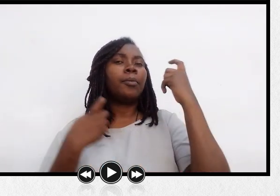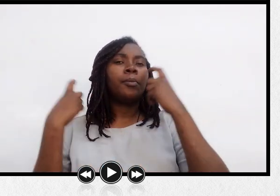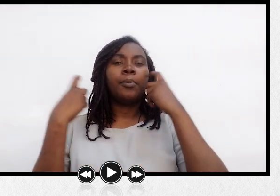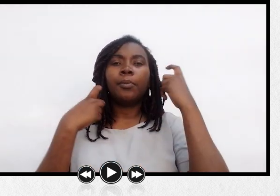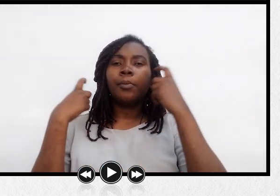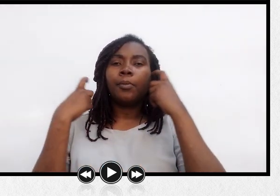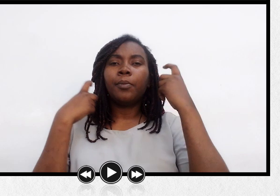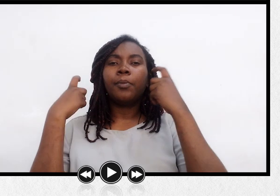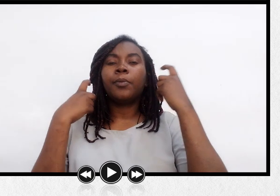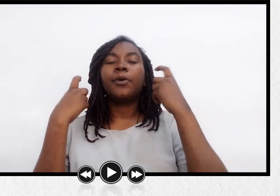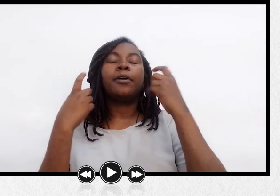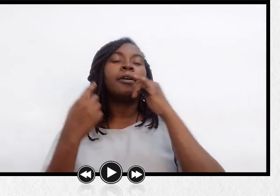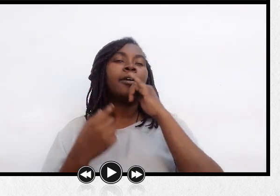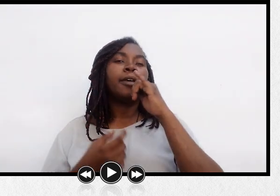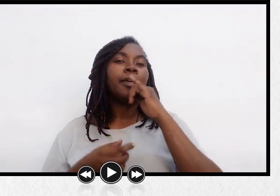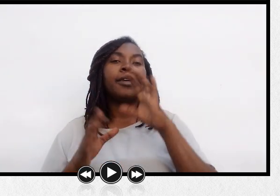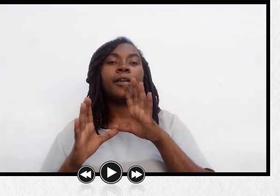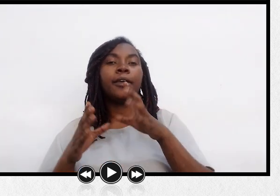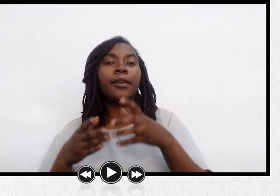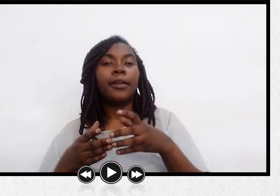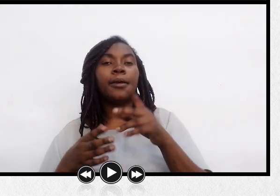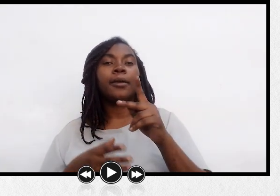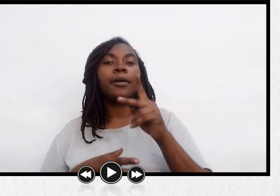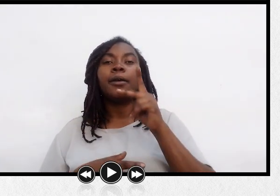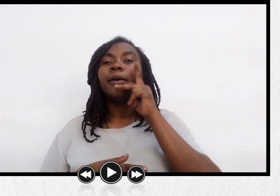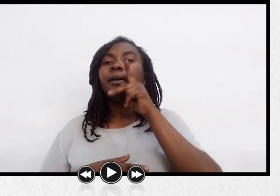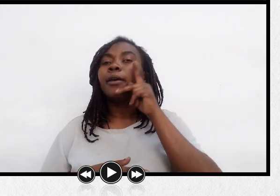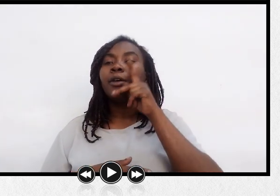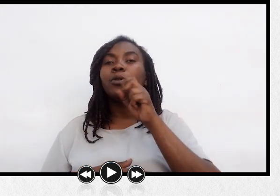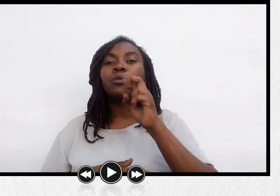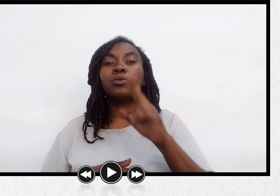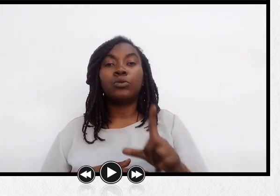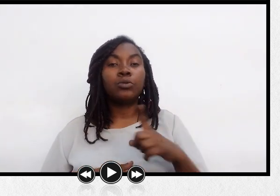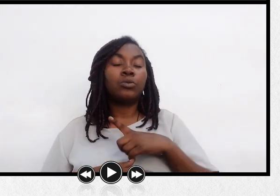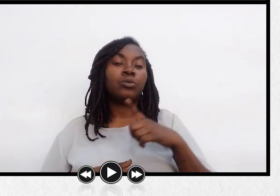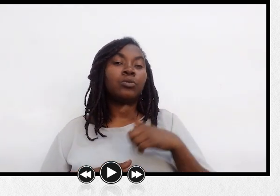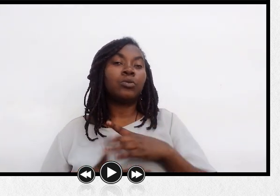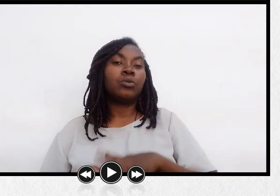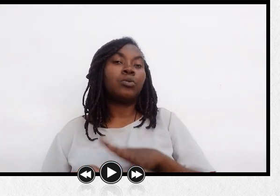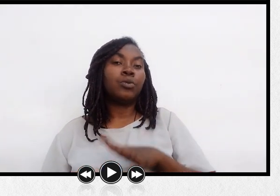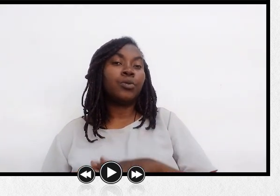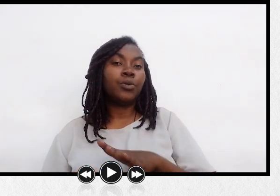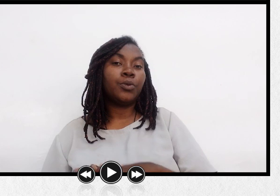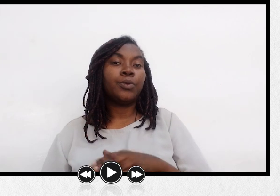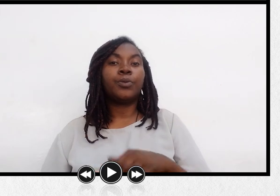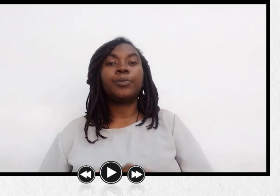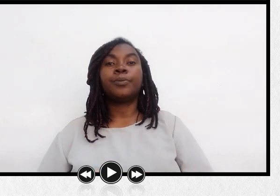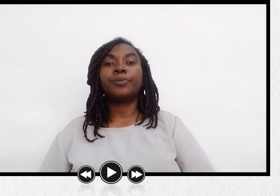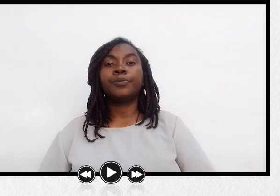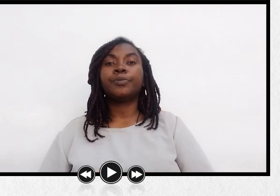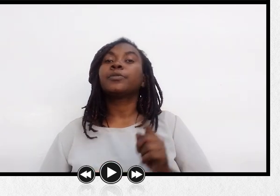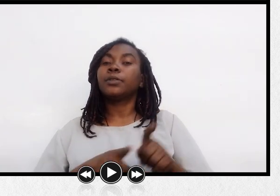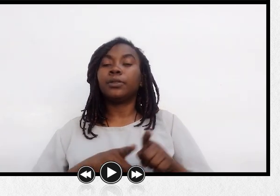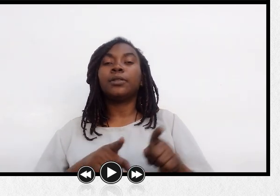preocupações. Por exemplo, o Comitê do Paraíba do Sul. Ele tem a cobrança federal, porque ele também